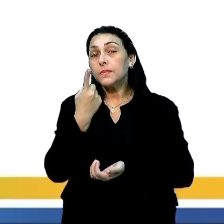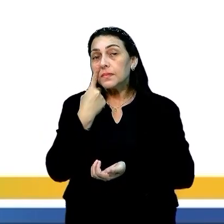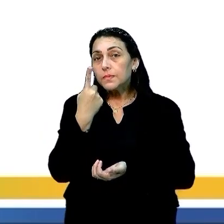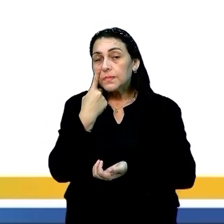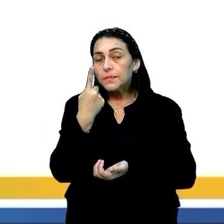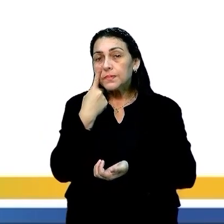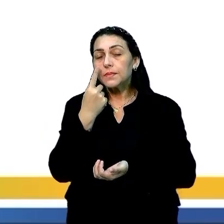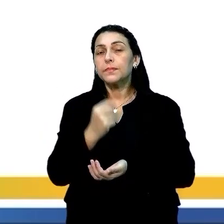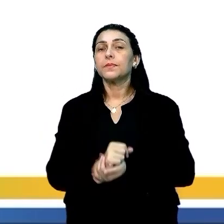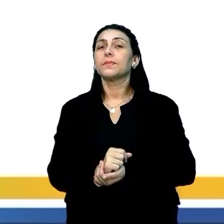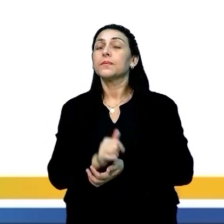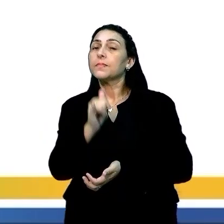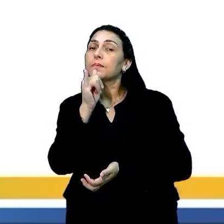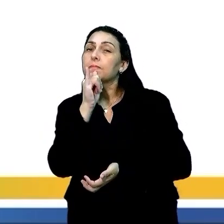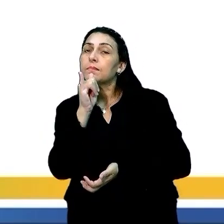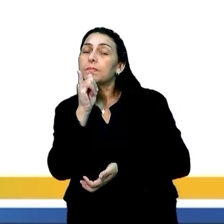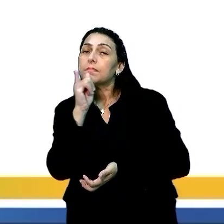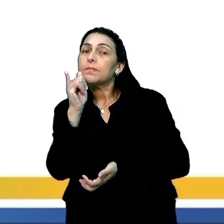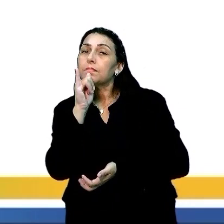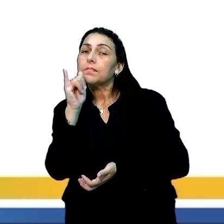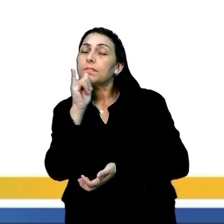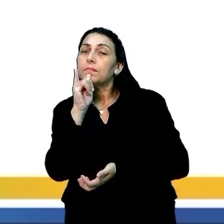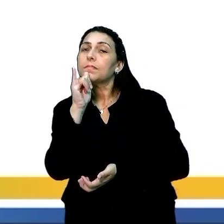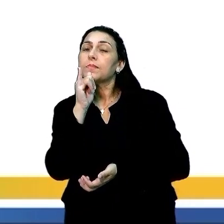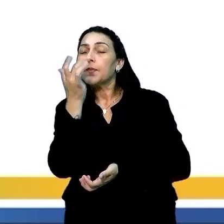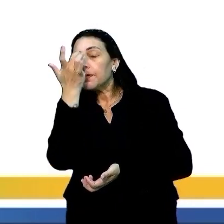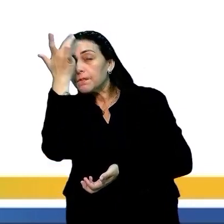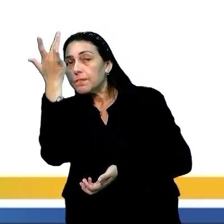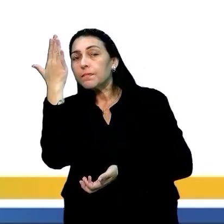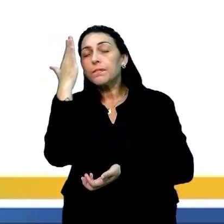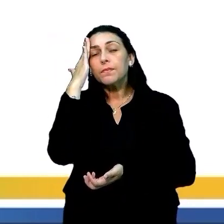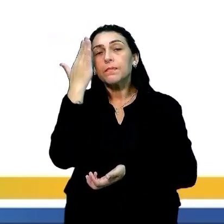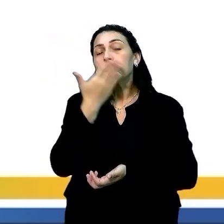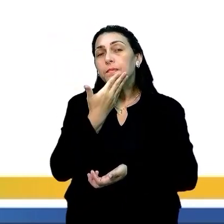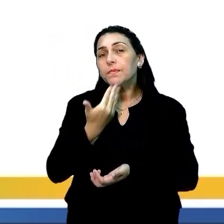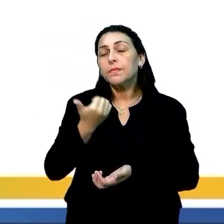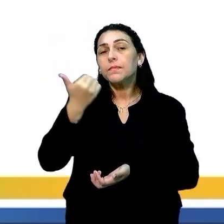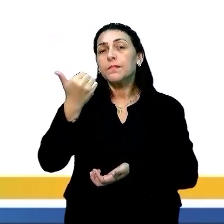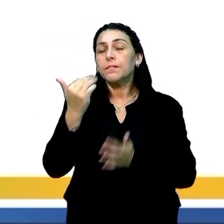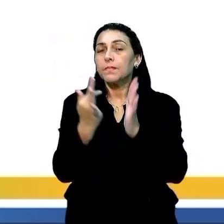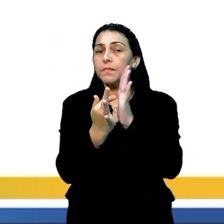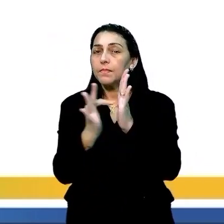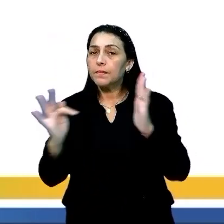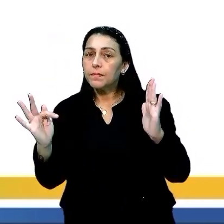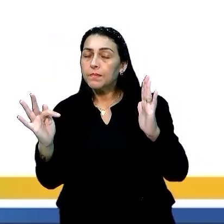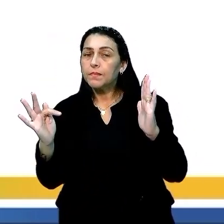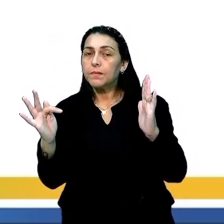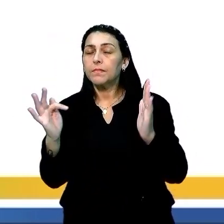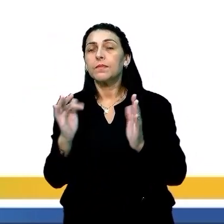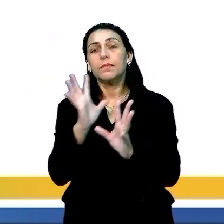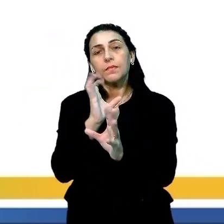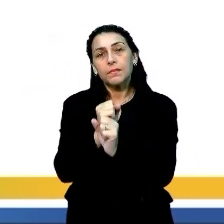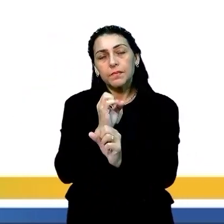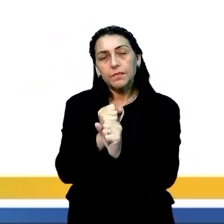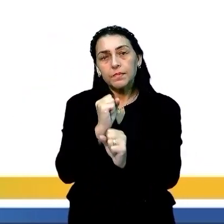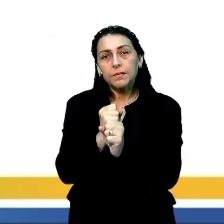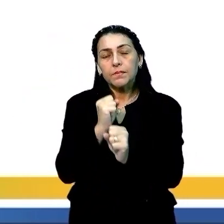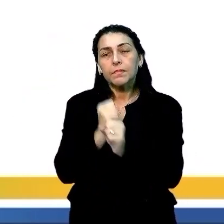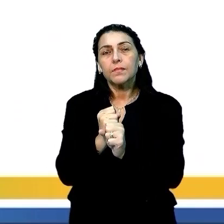Vejamos um exemplo prático para entender melhor a fórmula. Vamos calcular